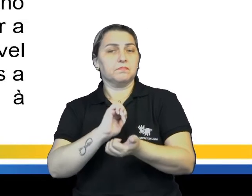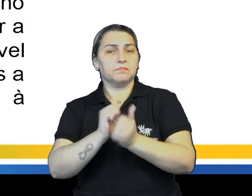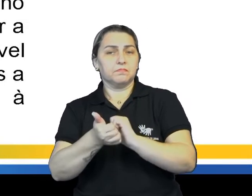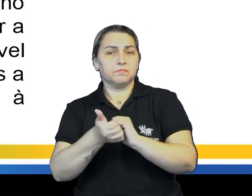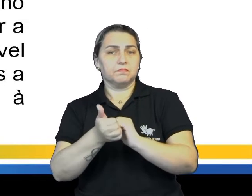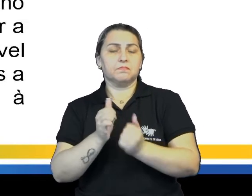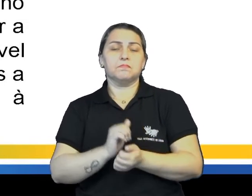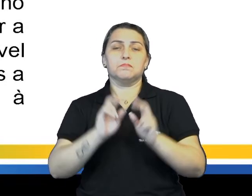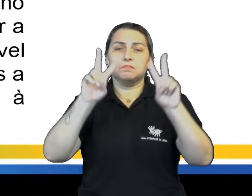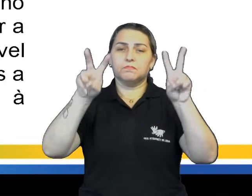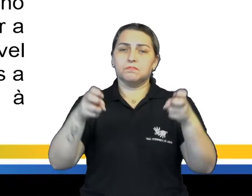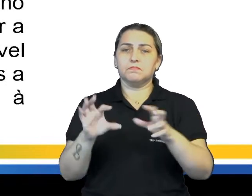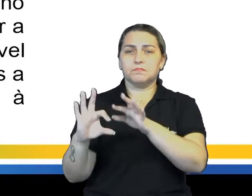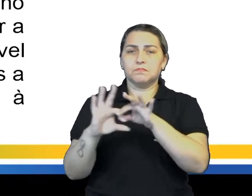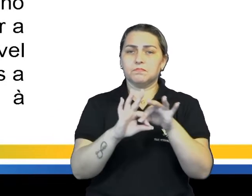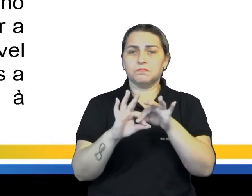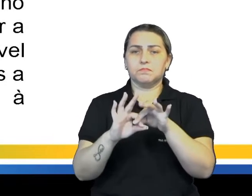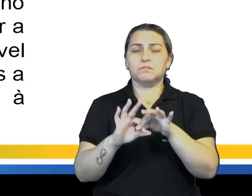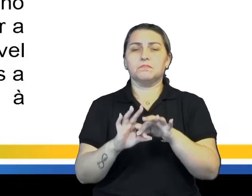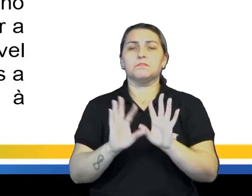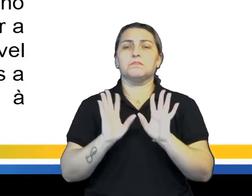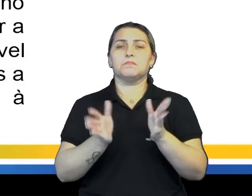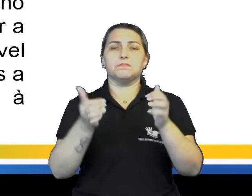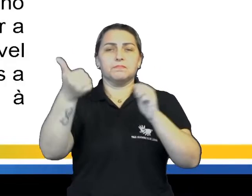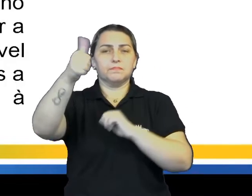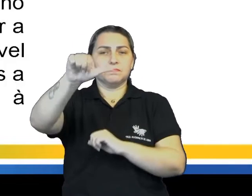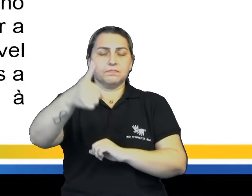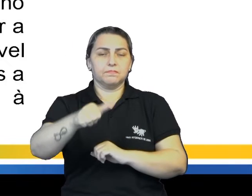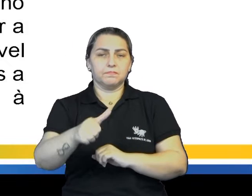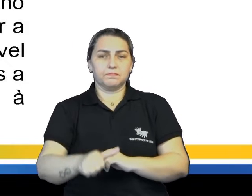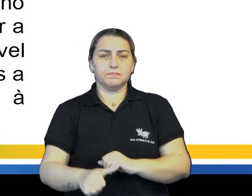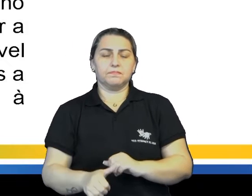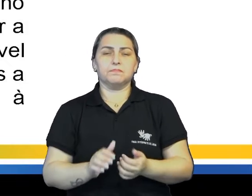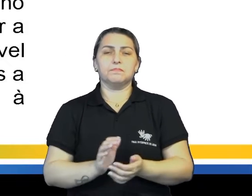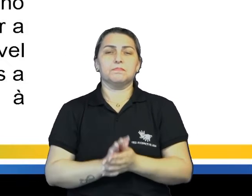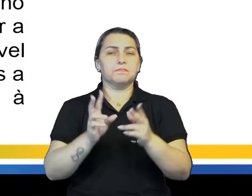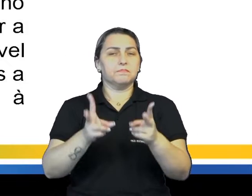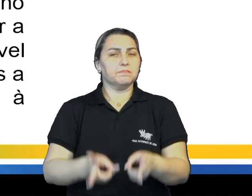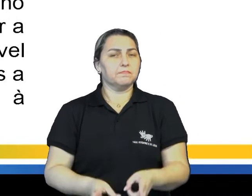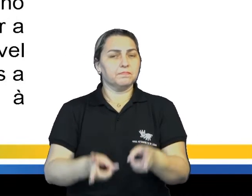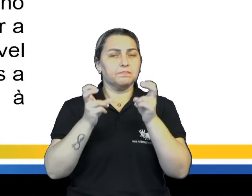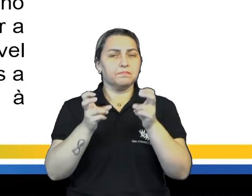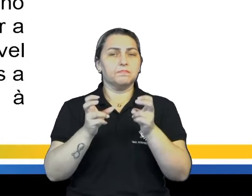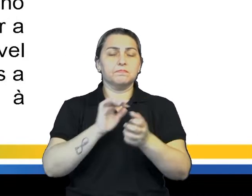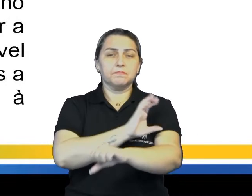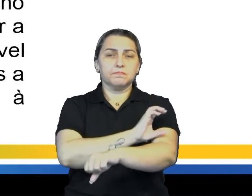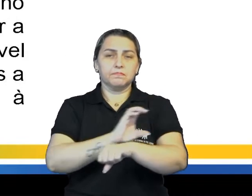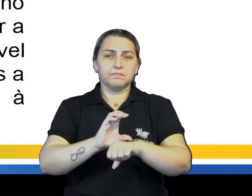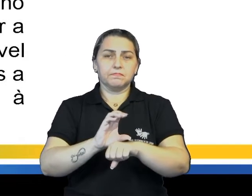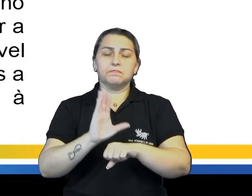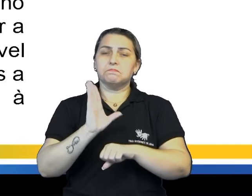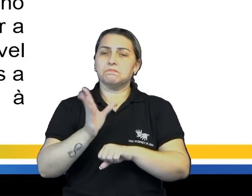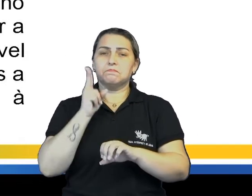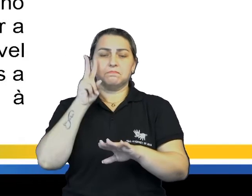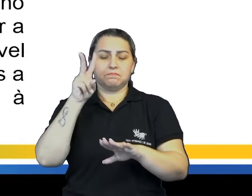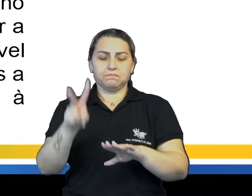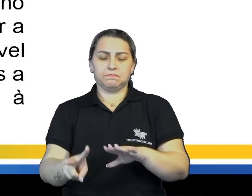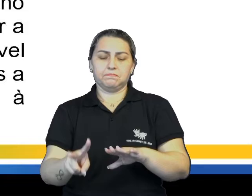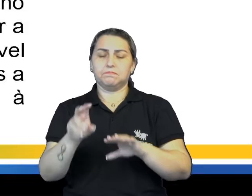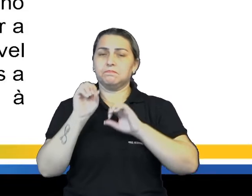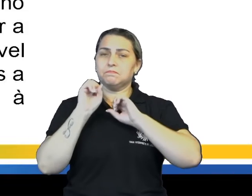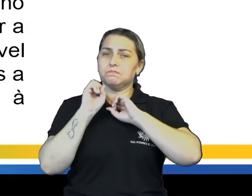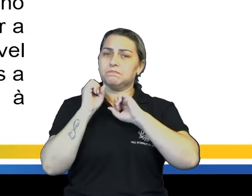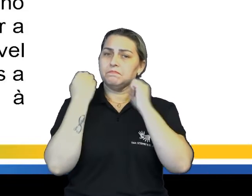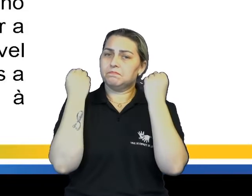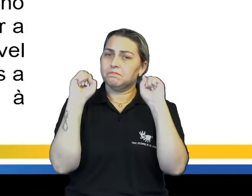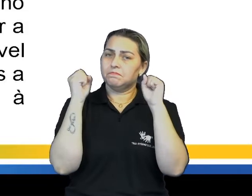que é o tema desse contexto. Se a gente já analisou toda essa percepção de cultura. Já viu que a educação física